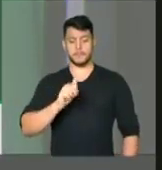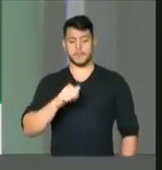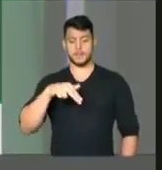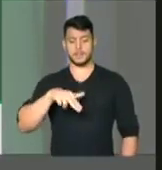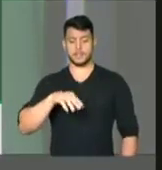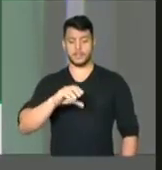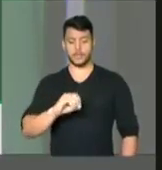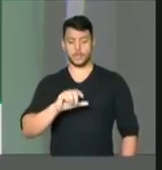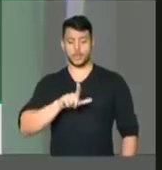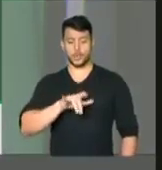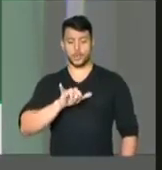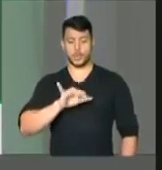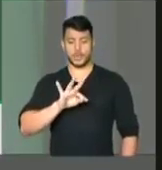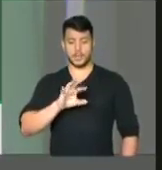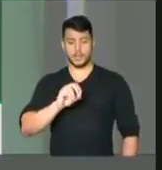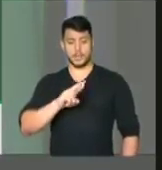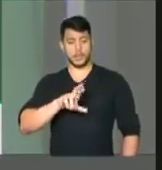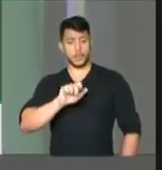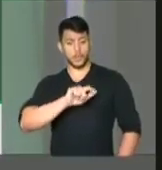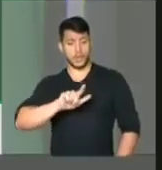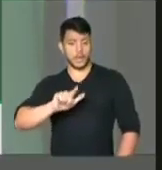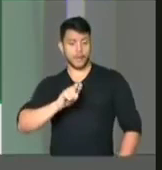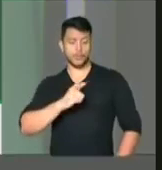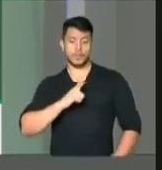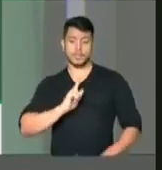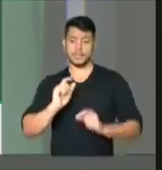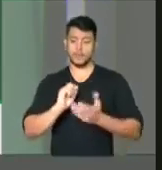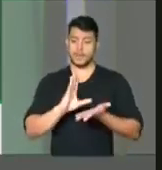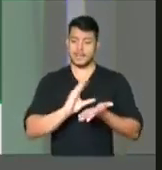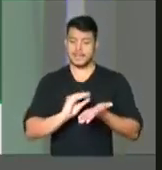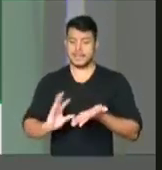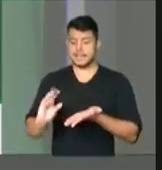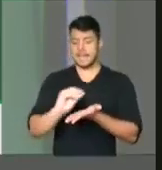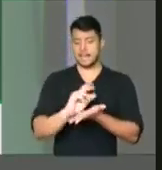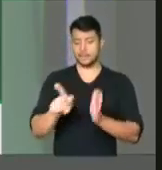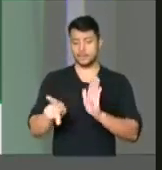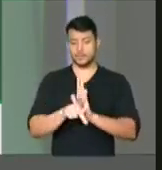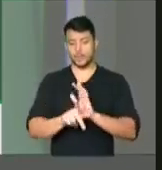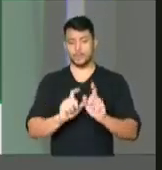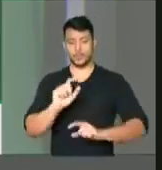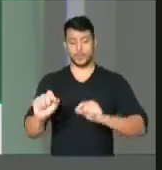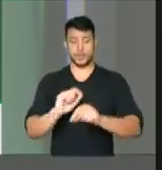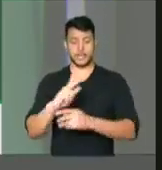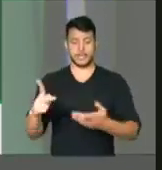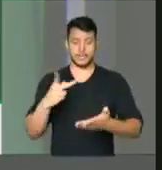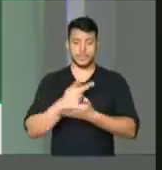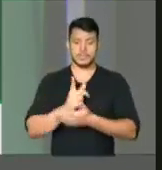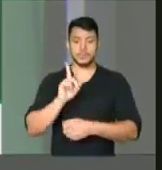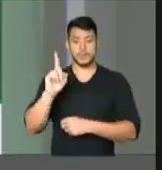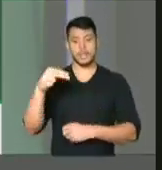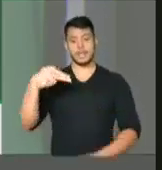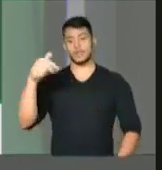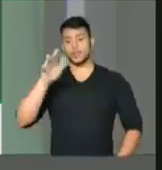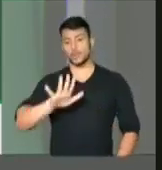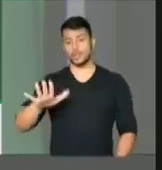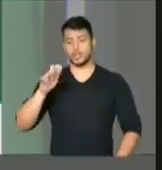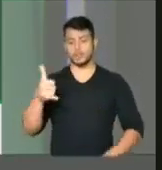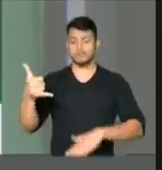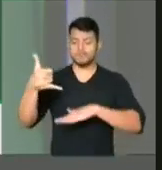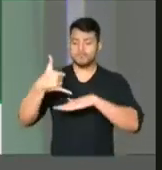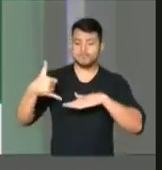dados sobre o andamento das ações realizadas por órgãos públicos e inclui informações sobre